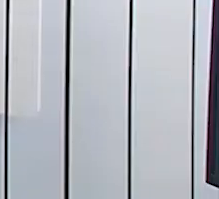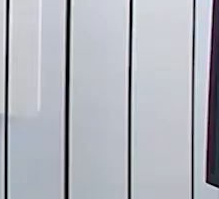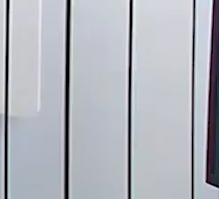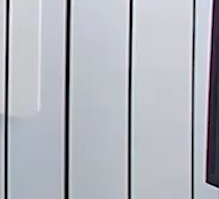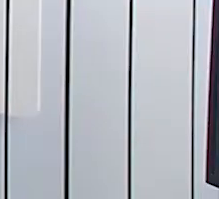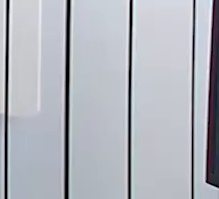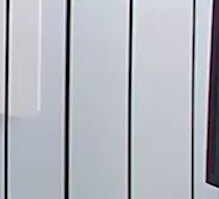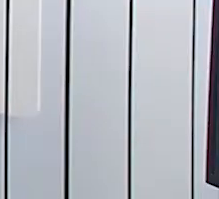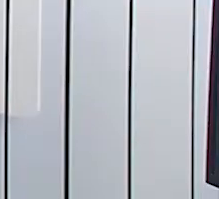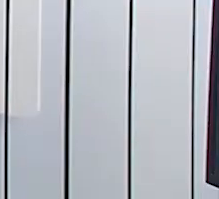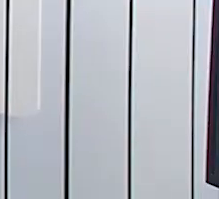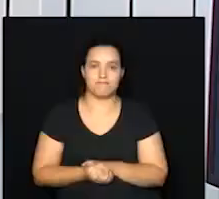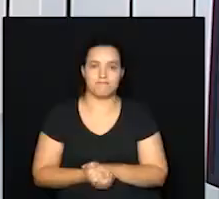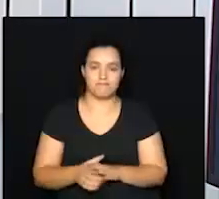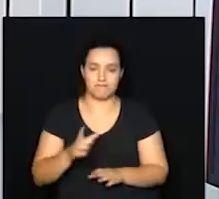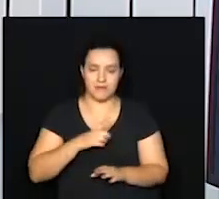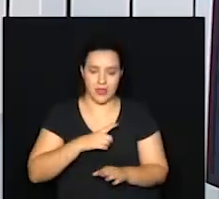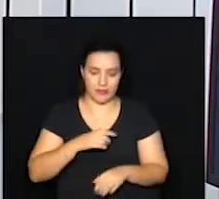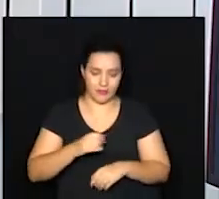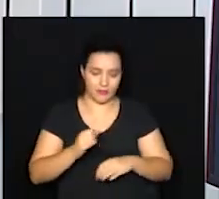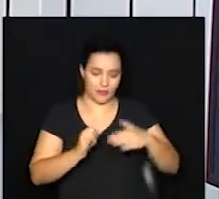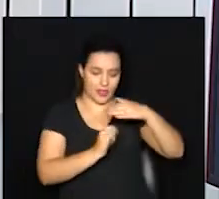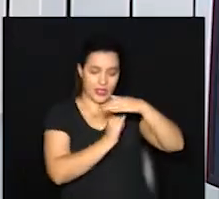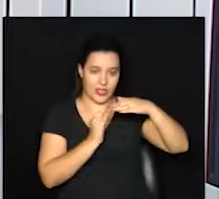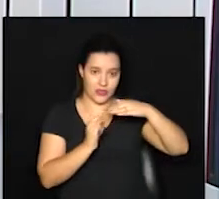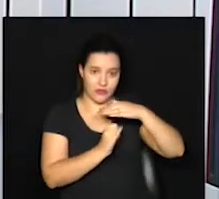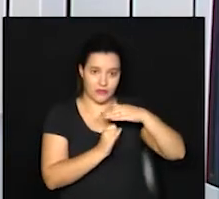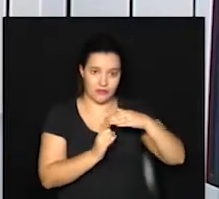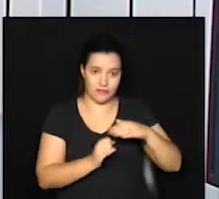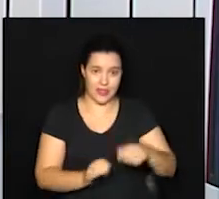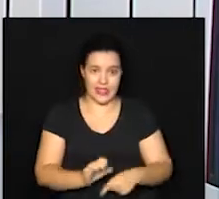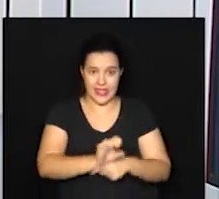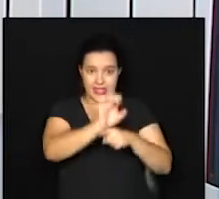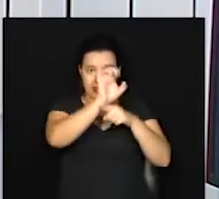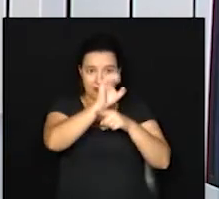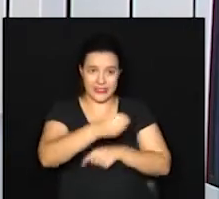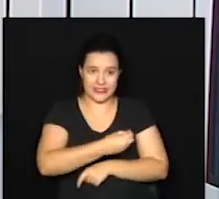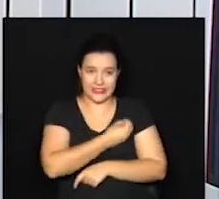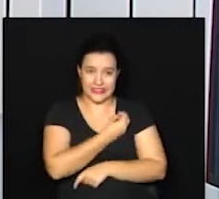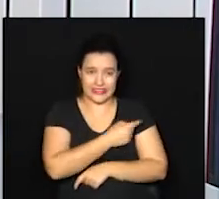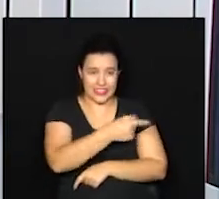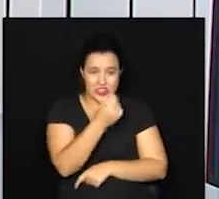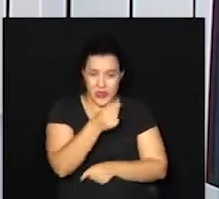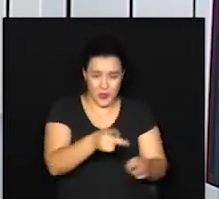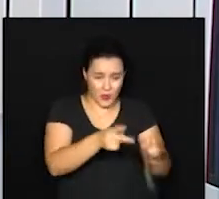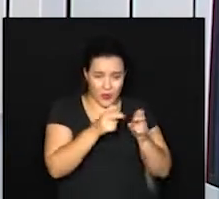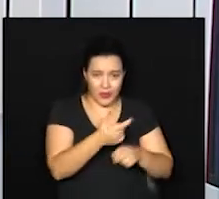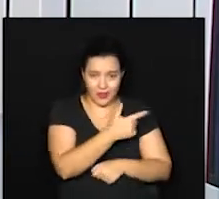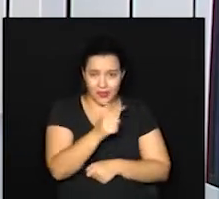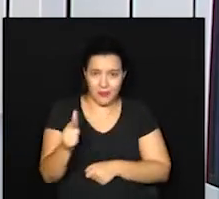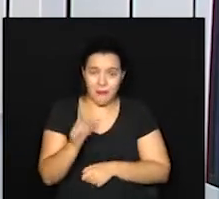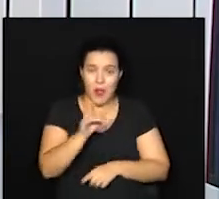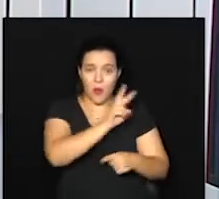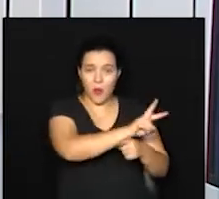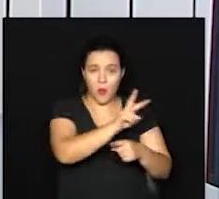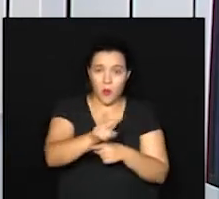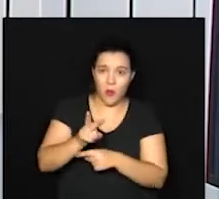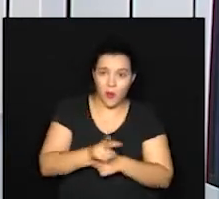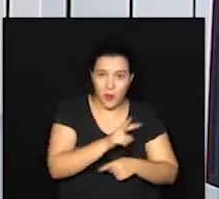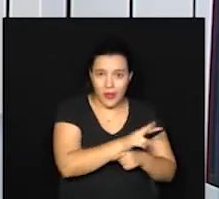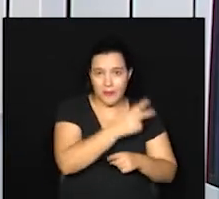Associação Esperança e Vida, instituição sem fins lucrativos e que acolhe e cuida de pessoas